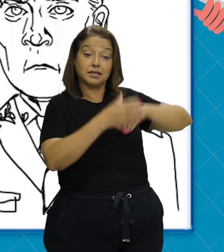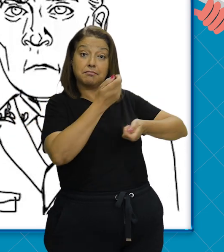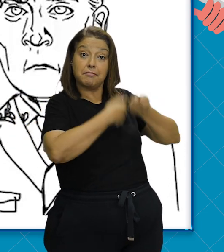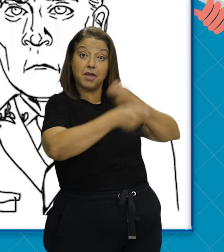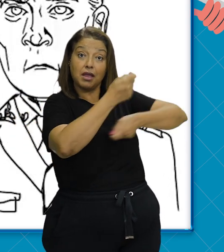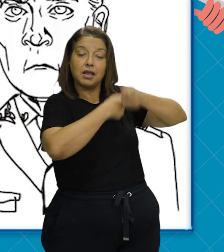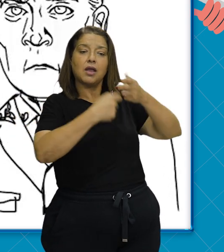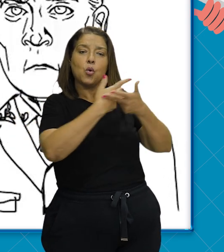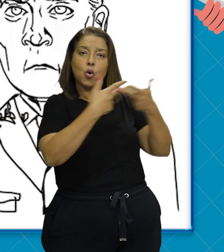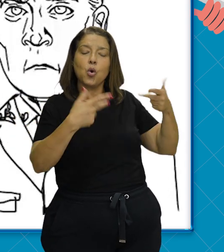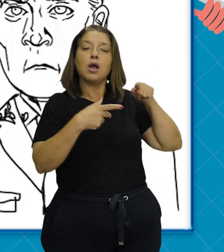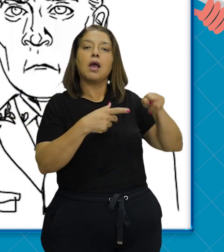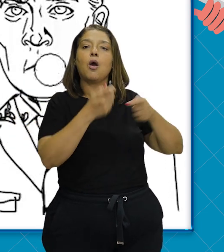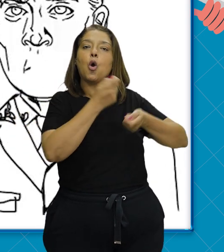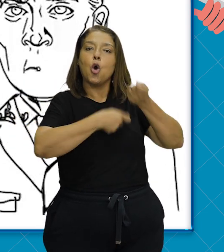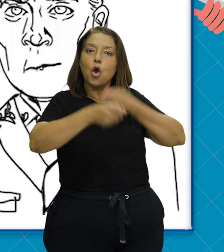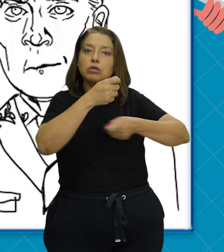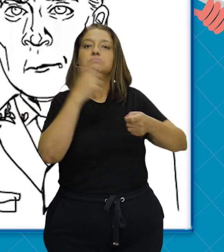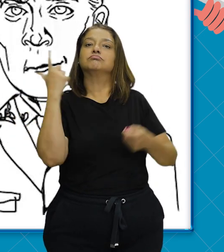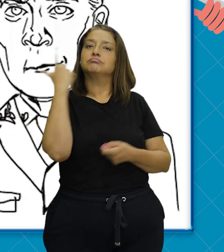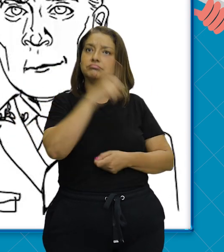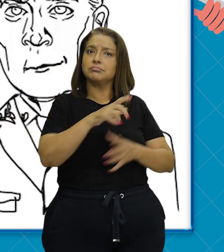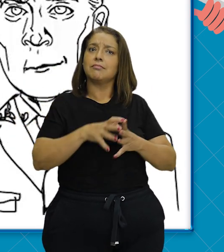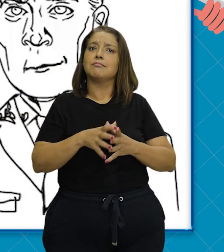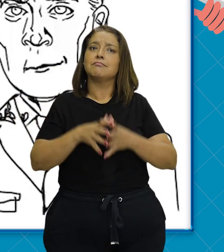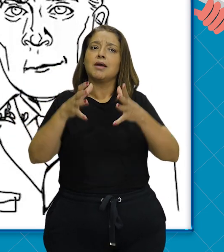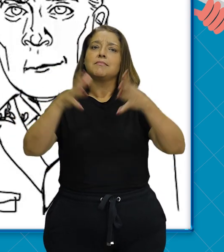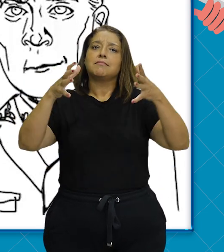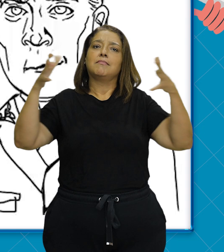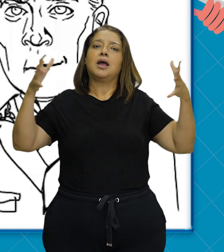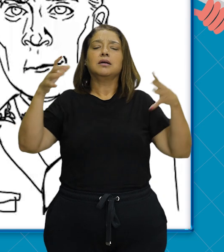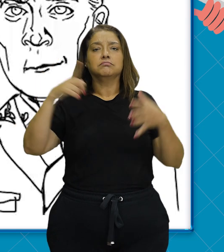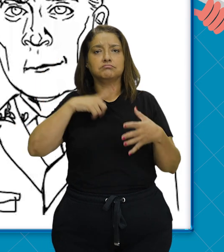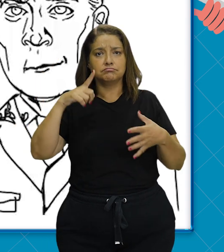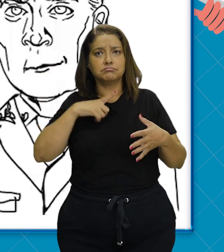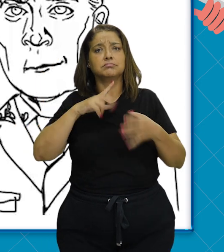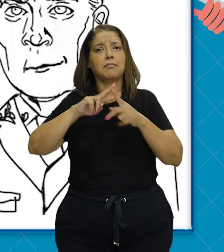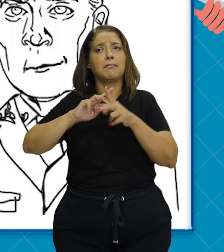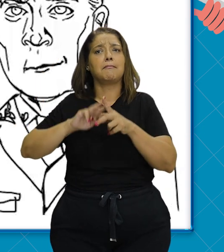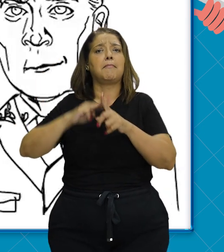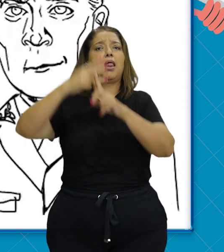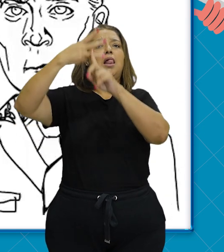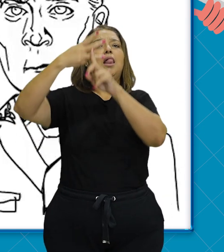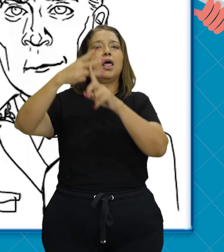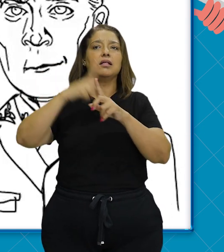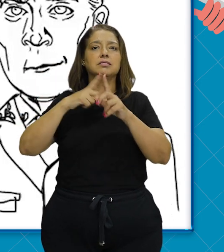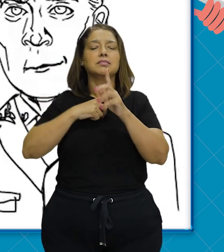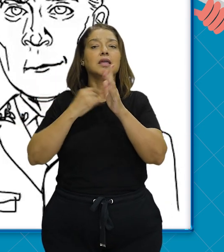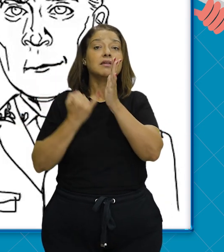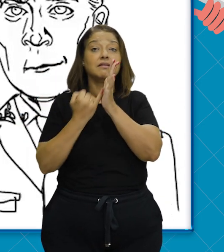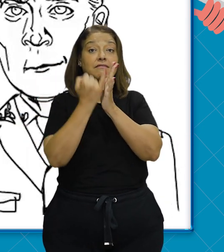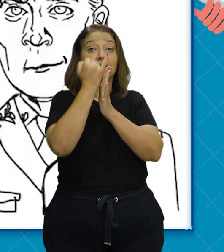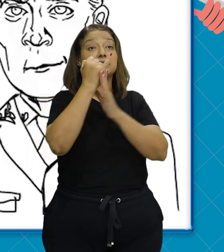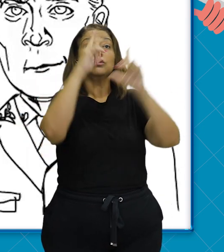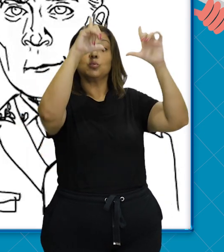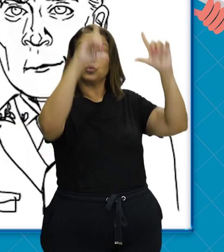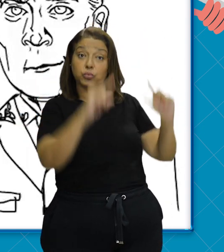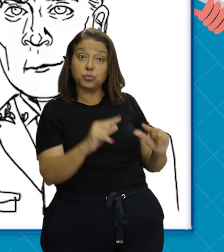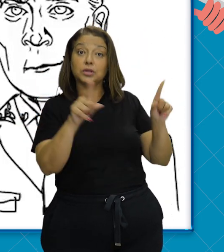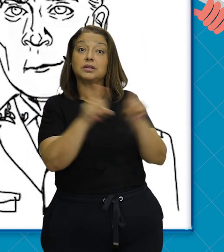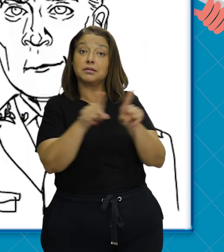série de medidas, a economia estava crescendo muito, as exportações triplicaram e os níveis de inflação abaixaram